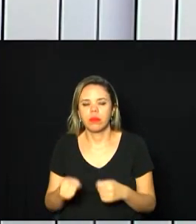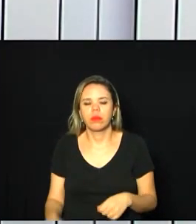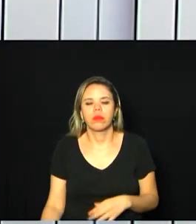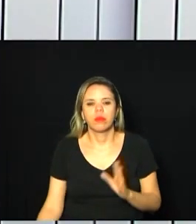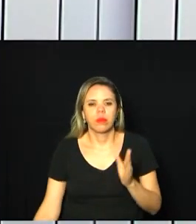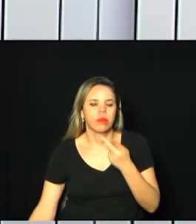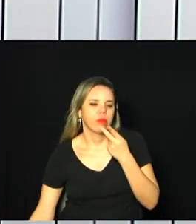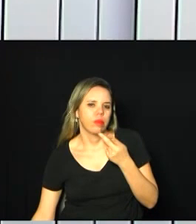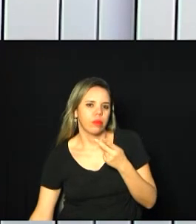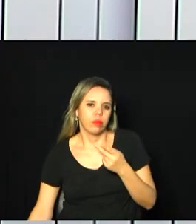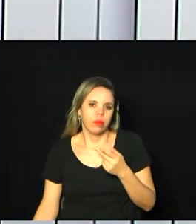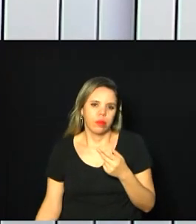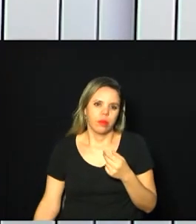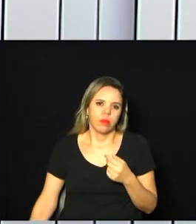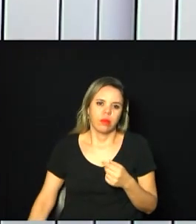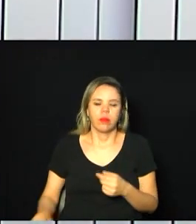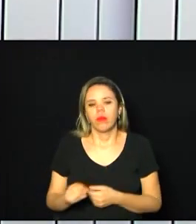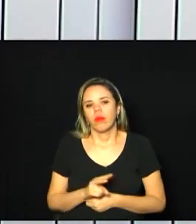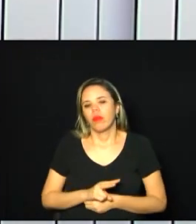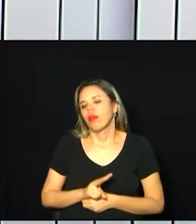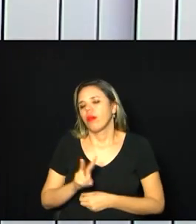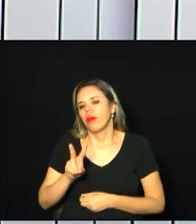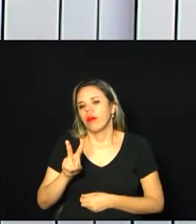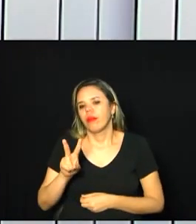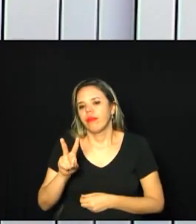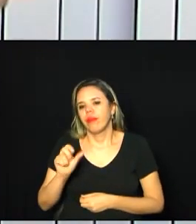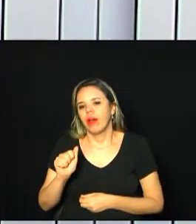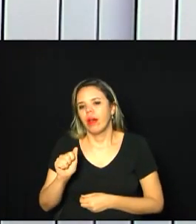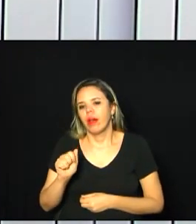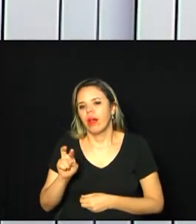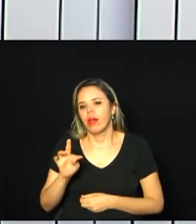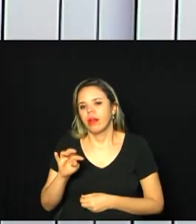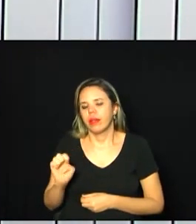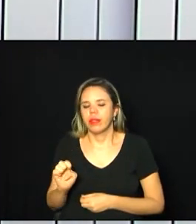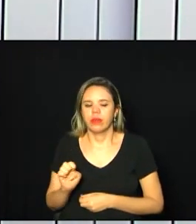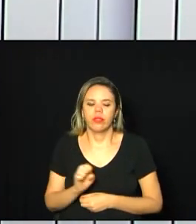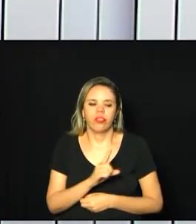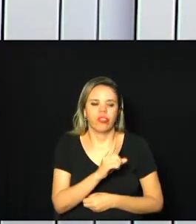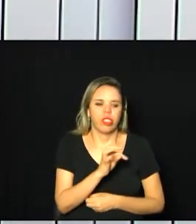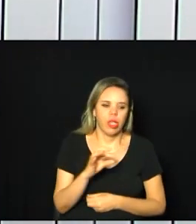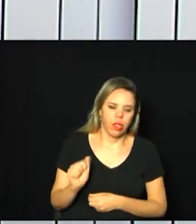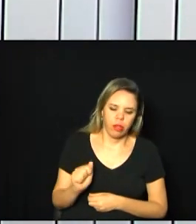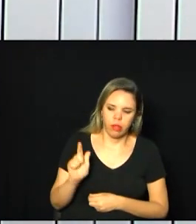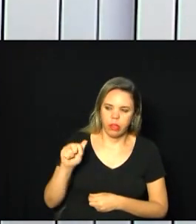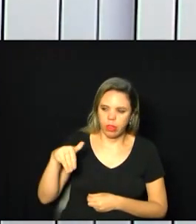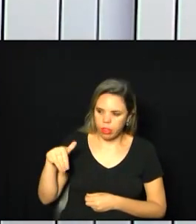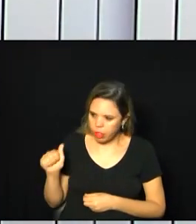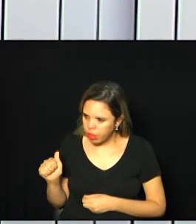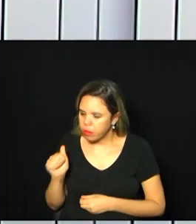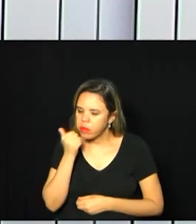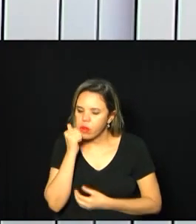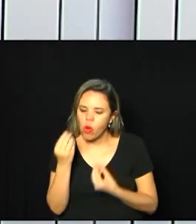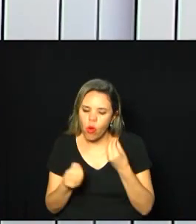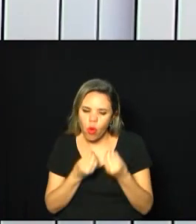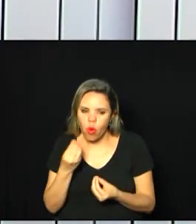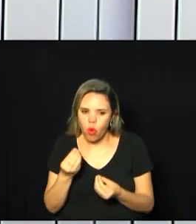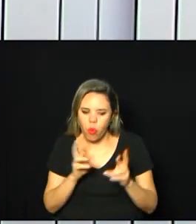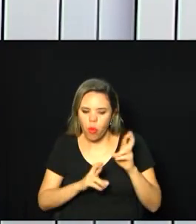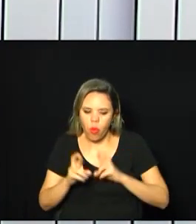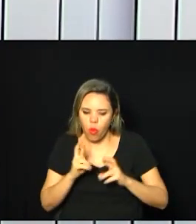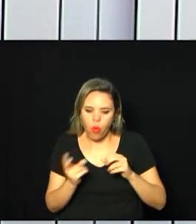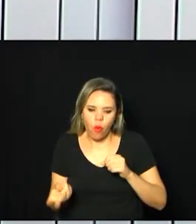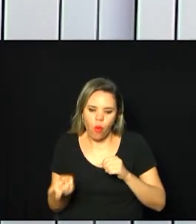já citou aqui algumas variantes, a Delta, a Gama. Tem como a ciência